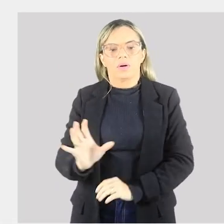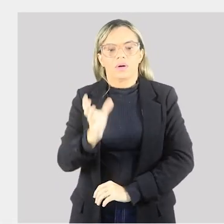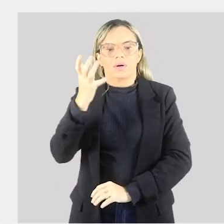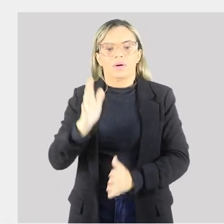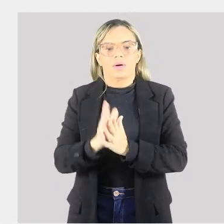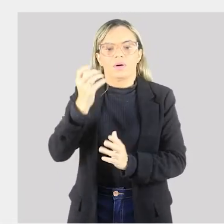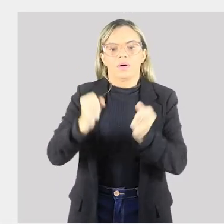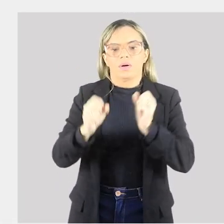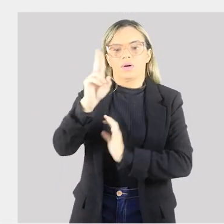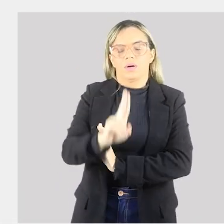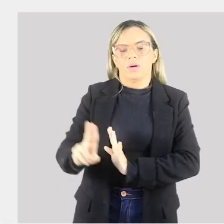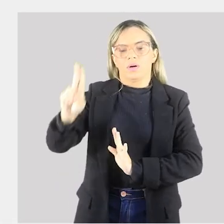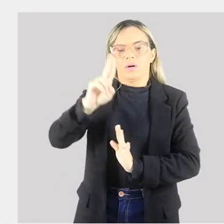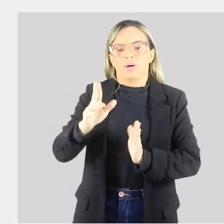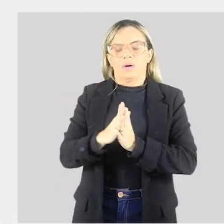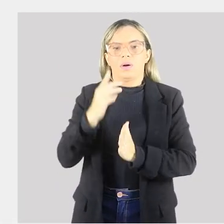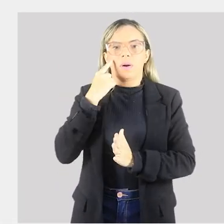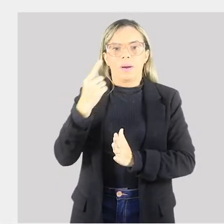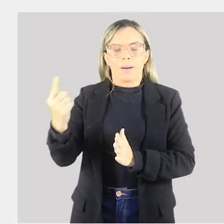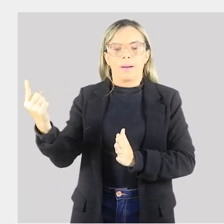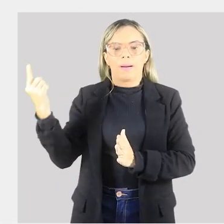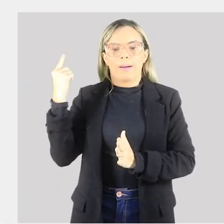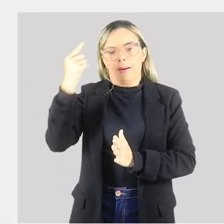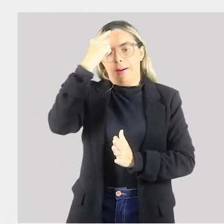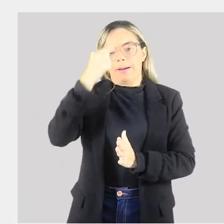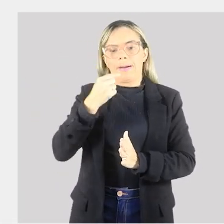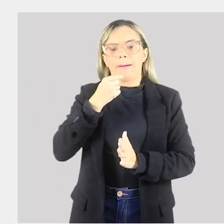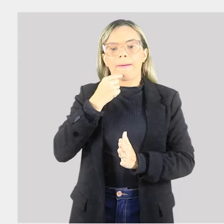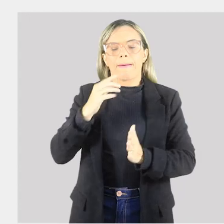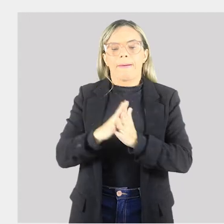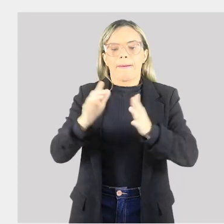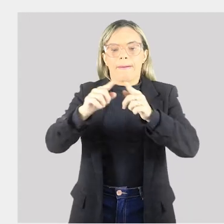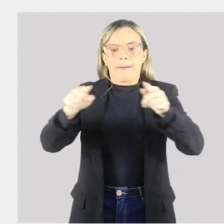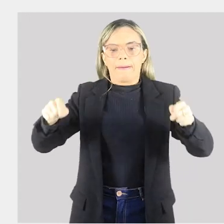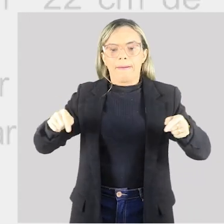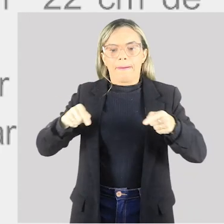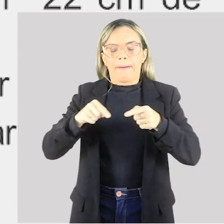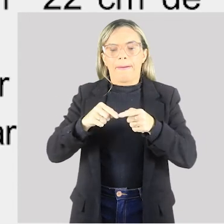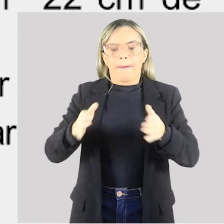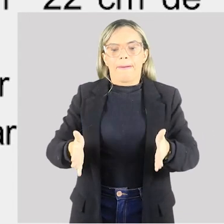fábrica utiliza um tanque de resfriamento, como mostrado na figura.